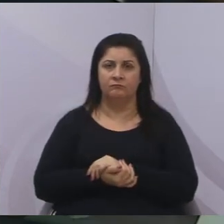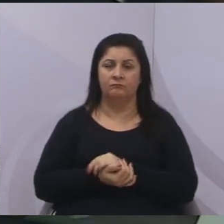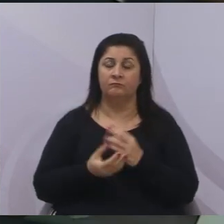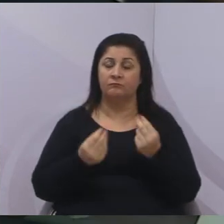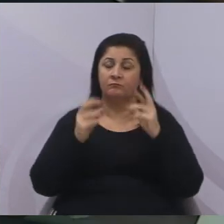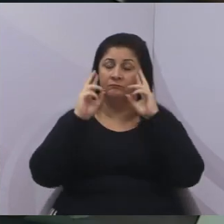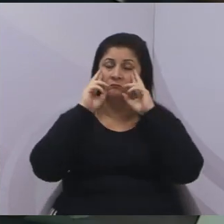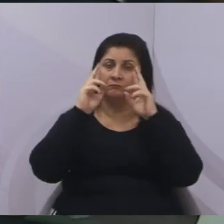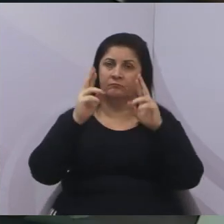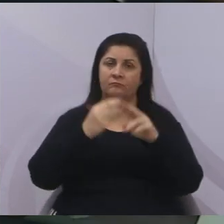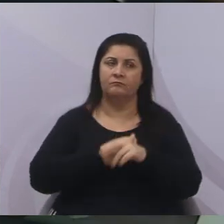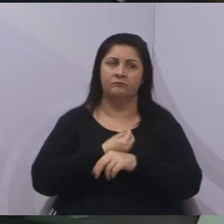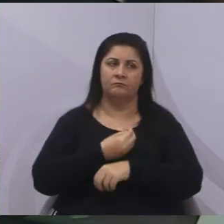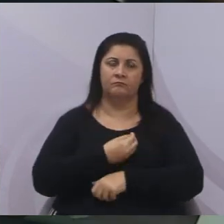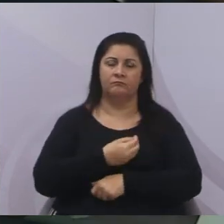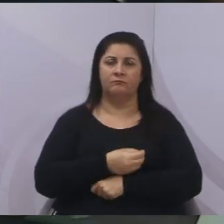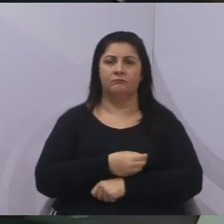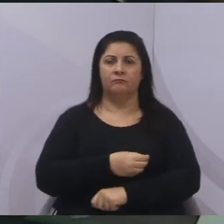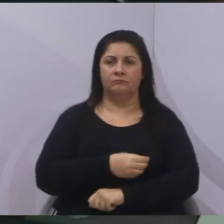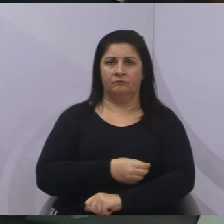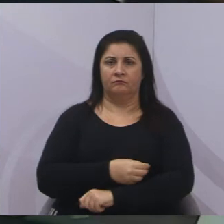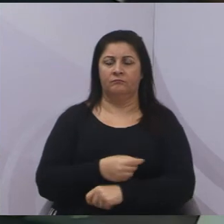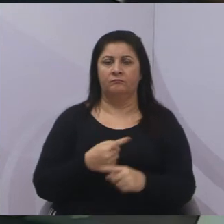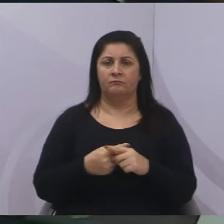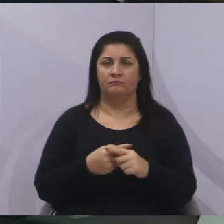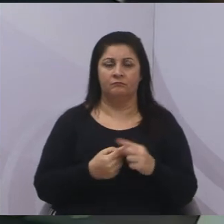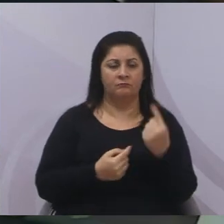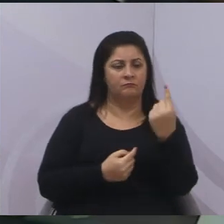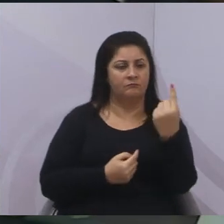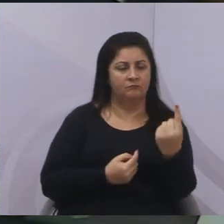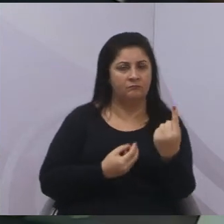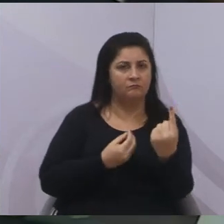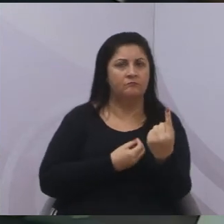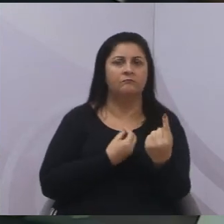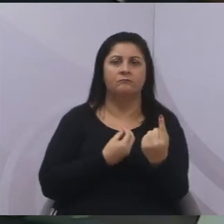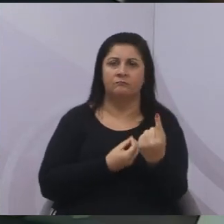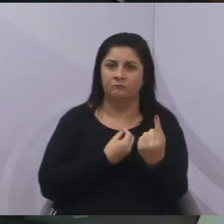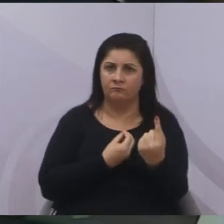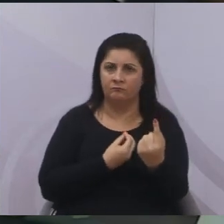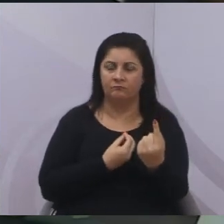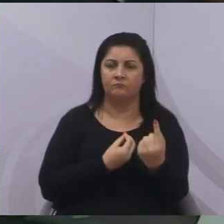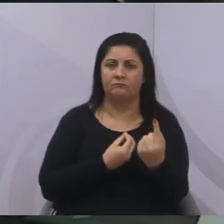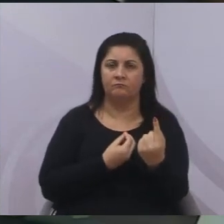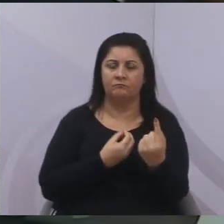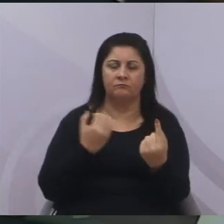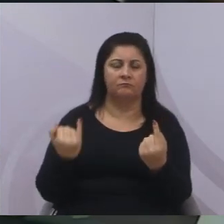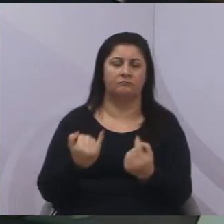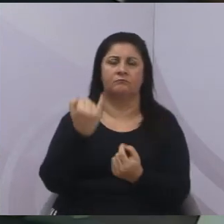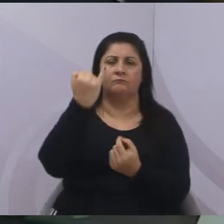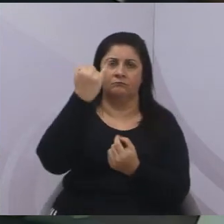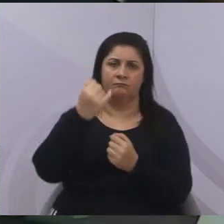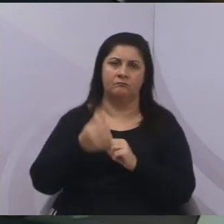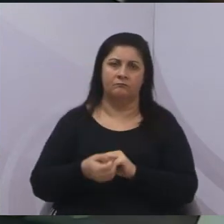a vidas, porque uma vida, ela vale muito, uma vida